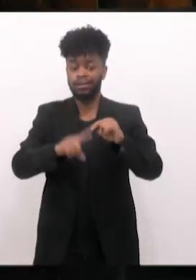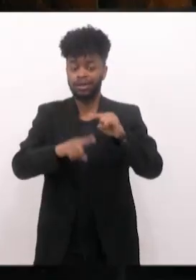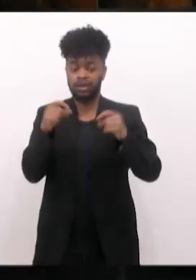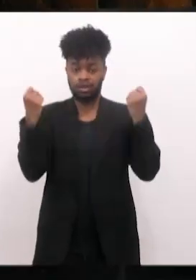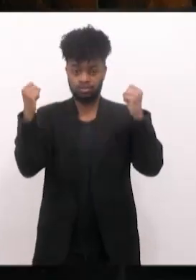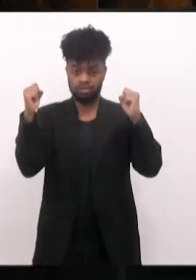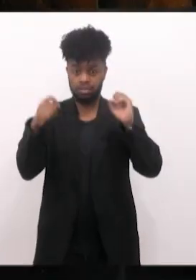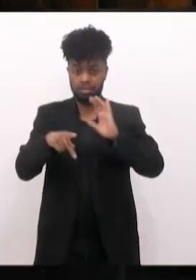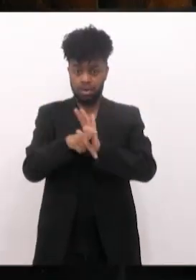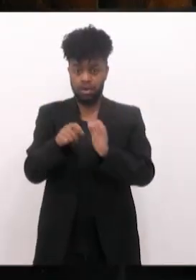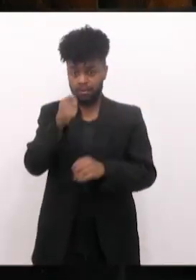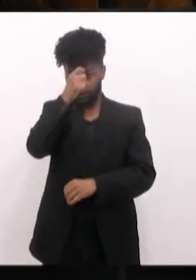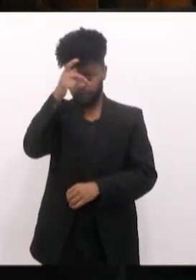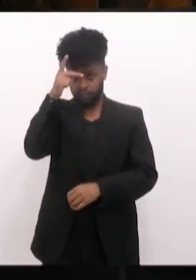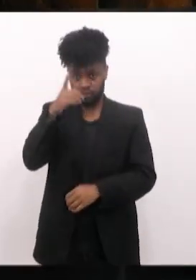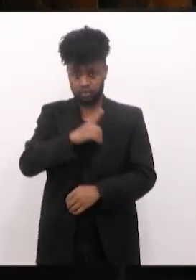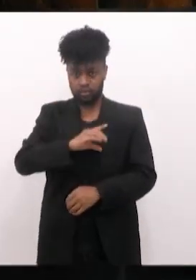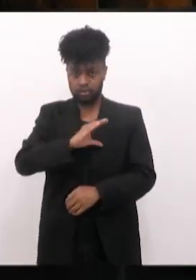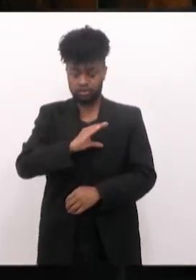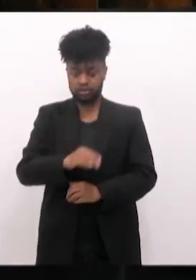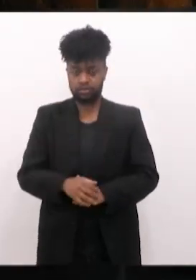da Prefeitura de Duque de Caxias.